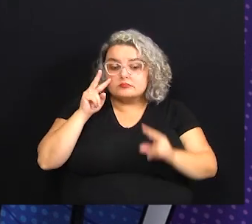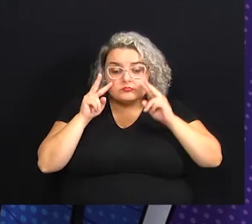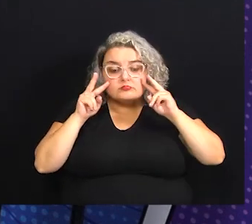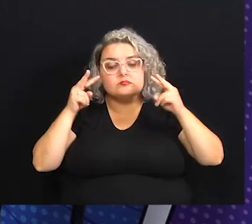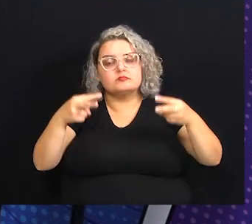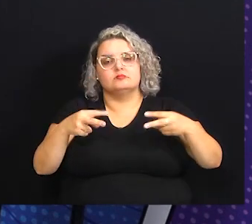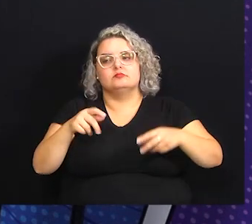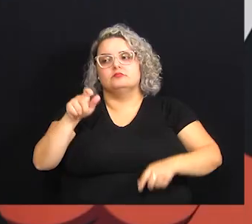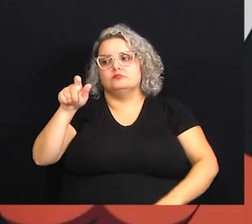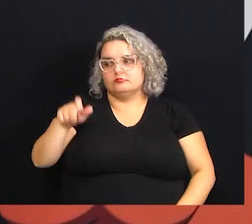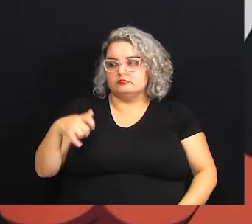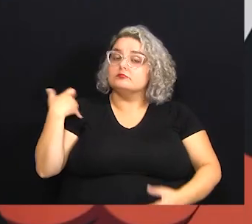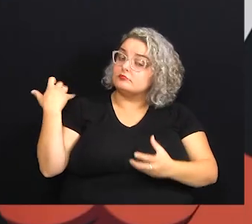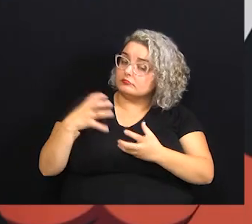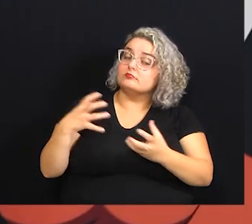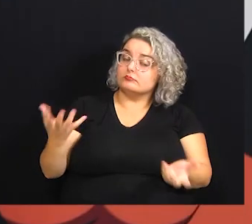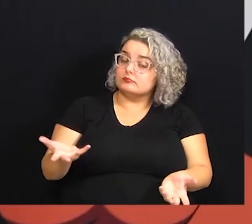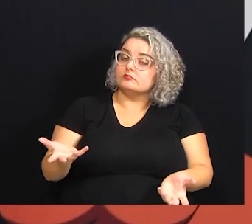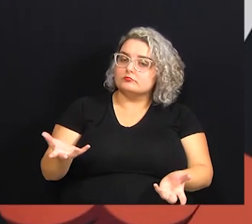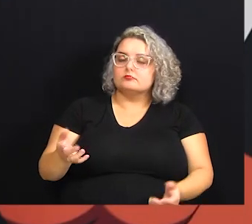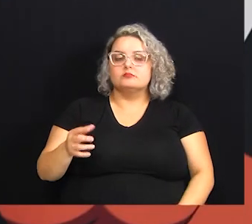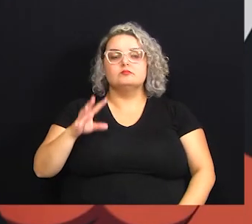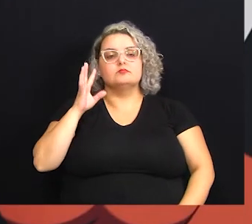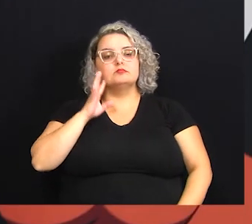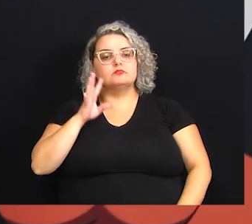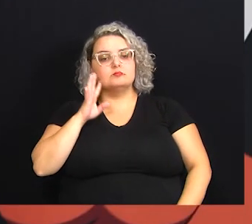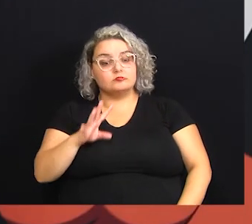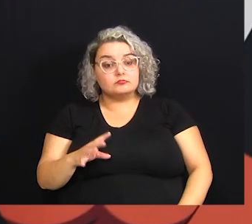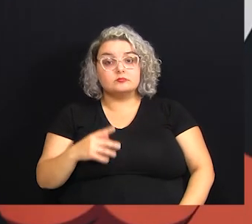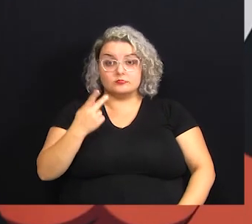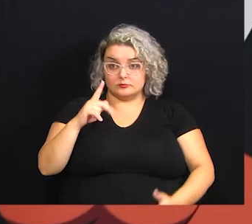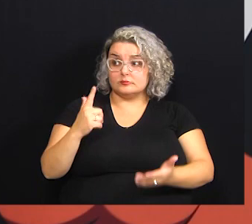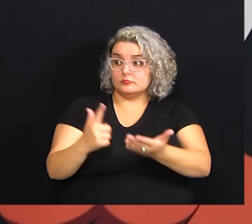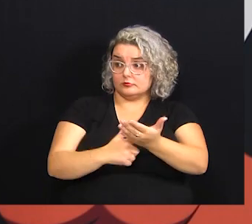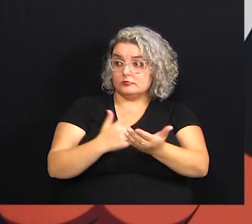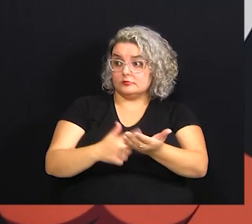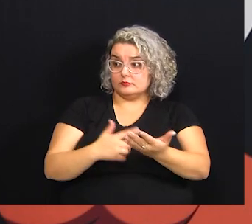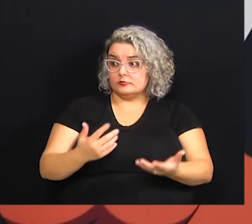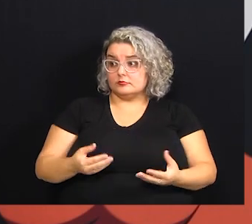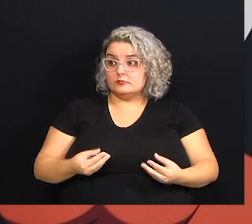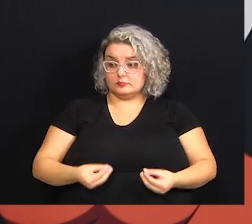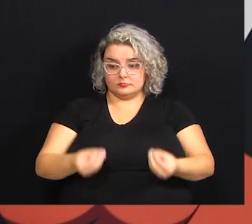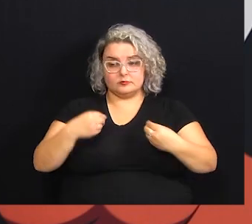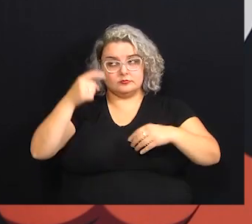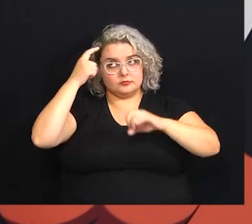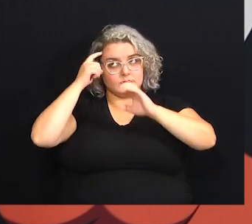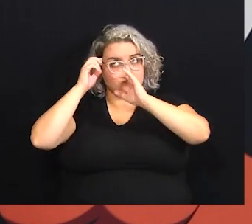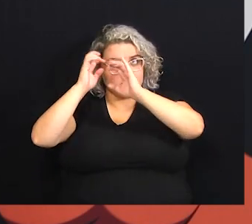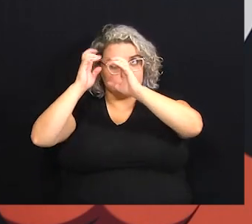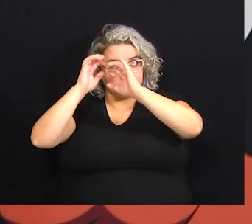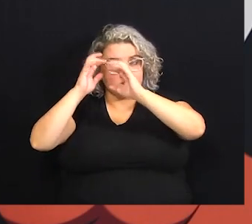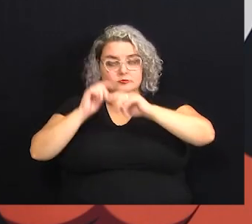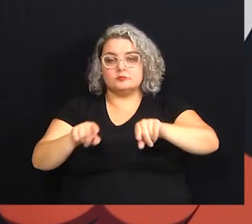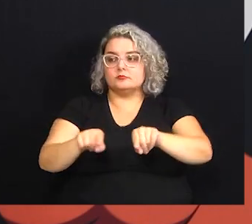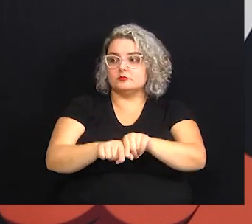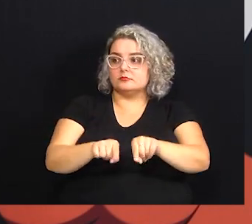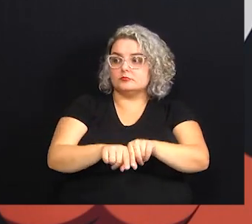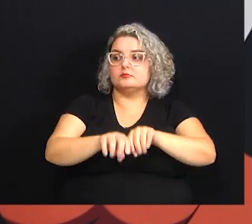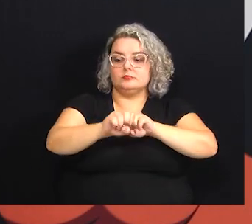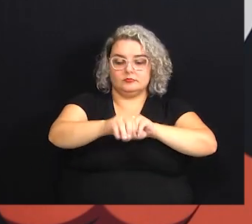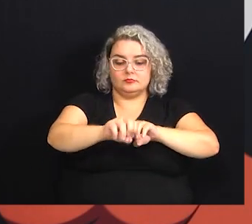perspectiva da pessoa. É legal que o seu livro, né, além de trazer uma reflexão, traz